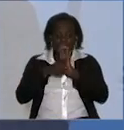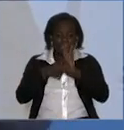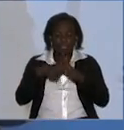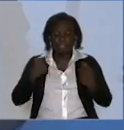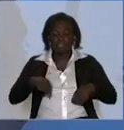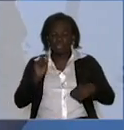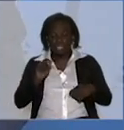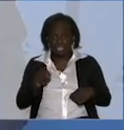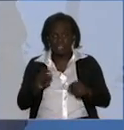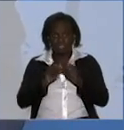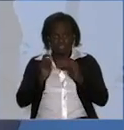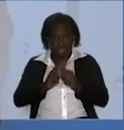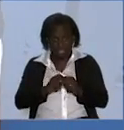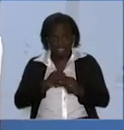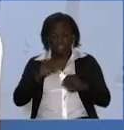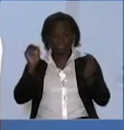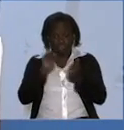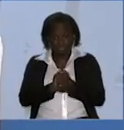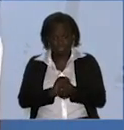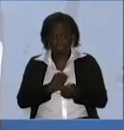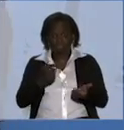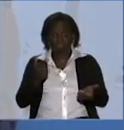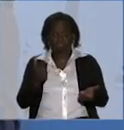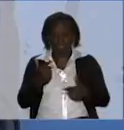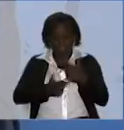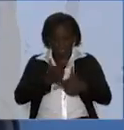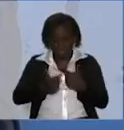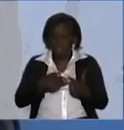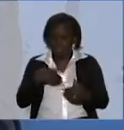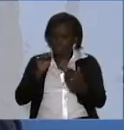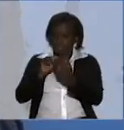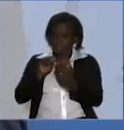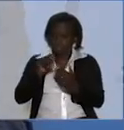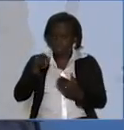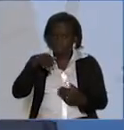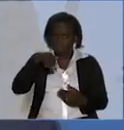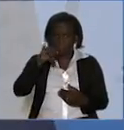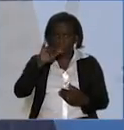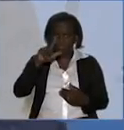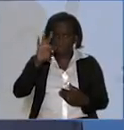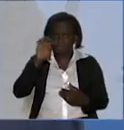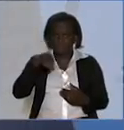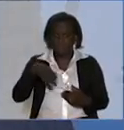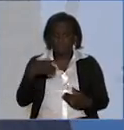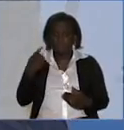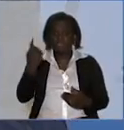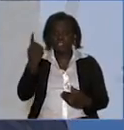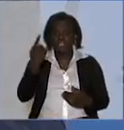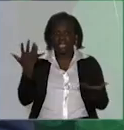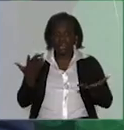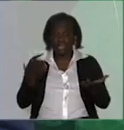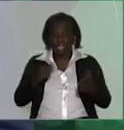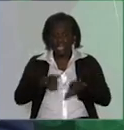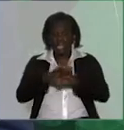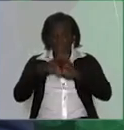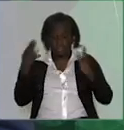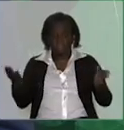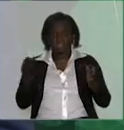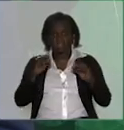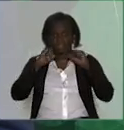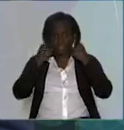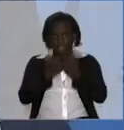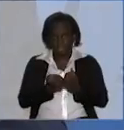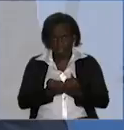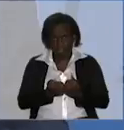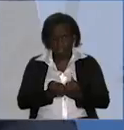ser feito, se realiza junto com a operação. Eu estou de acordo com você, Milton. Eu acho que a maior prioridade nossa é abrir